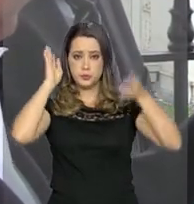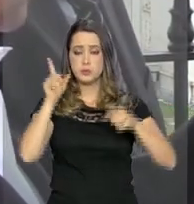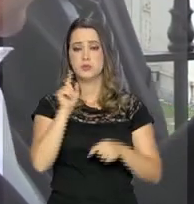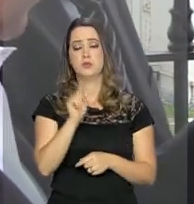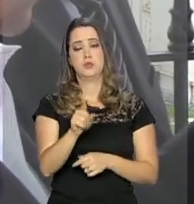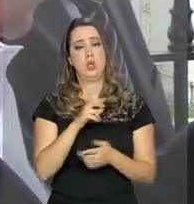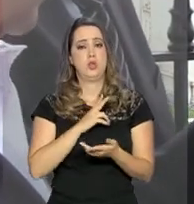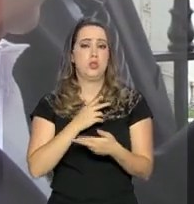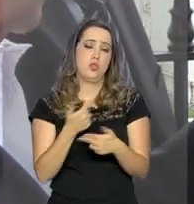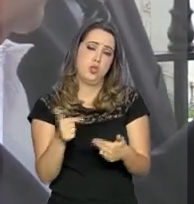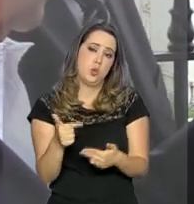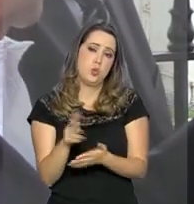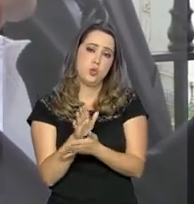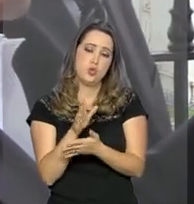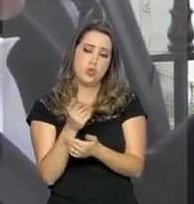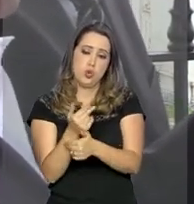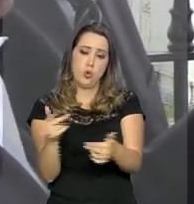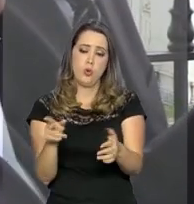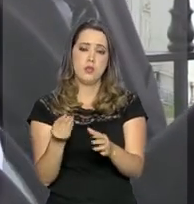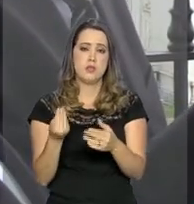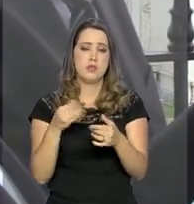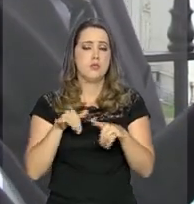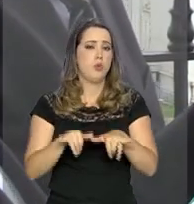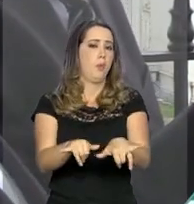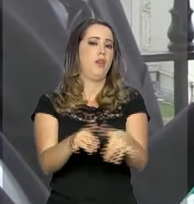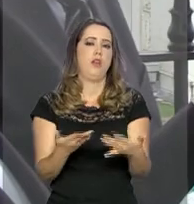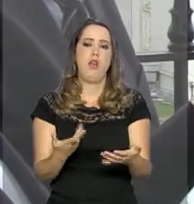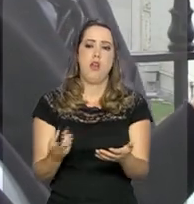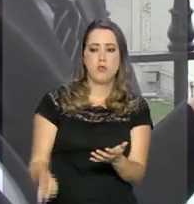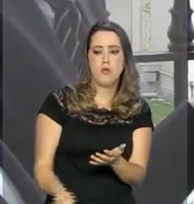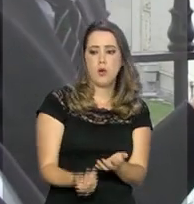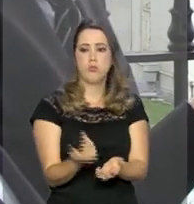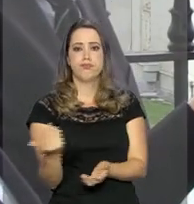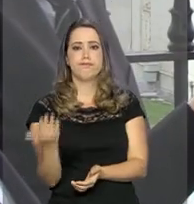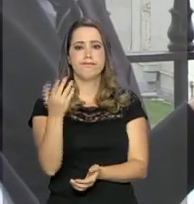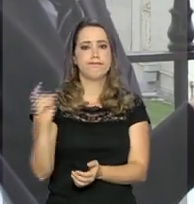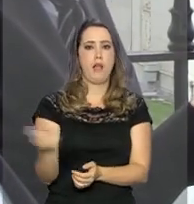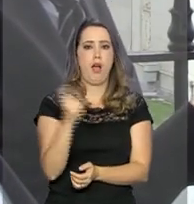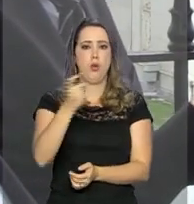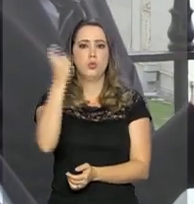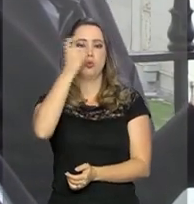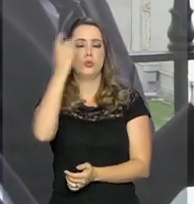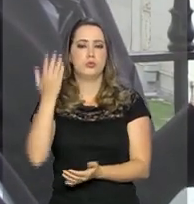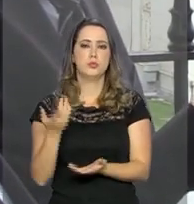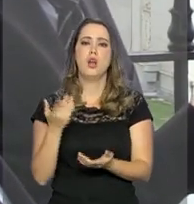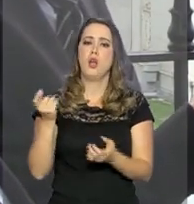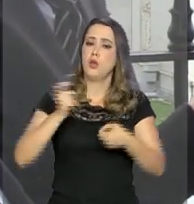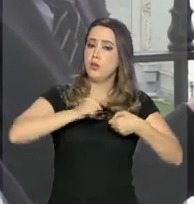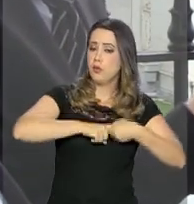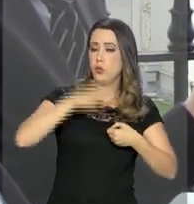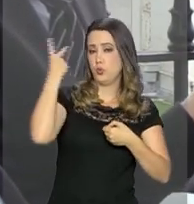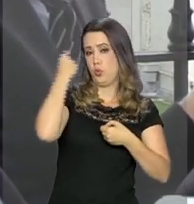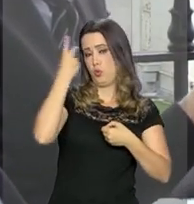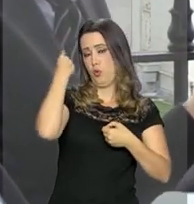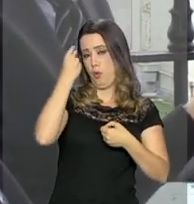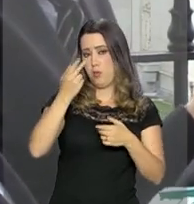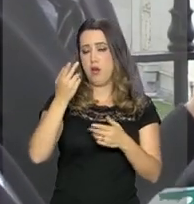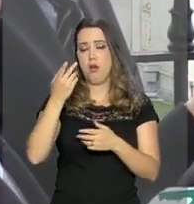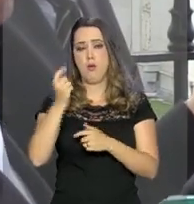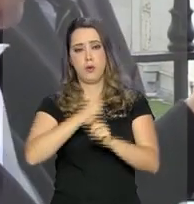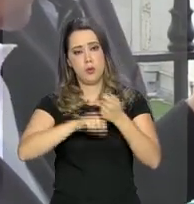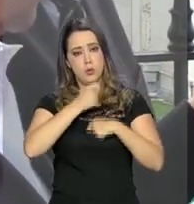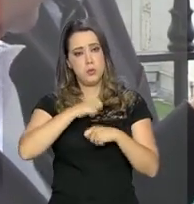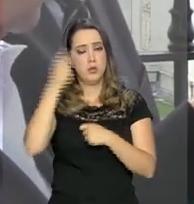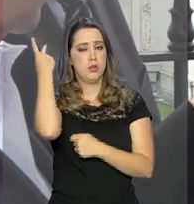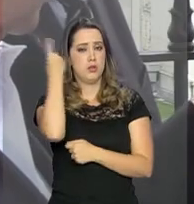determinados produtos. Isso, a ausência dos produtos, fez com que o preço aumentasse. Reestabelecendo a normalidade, a economia voltando a funcionar